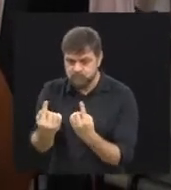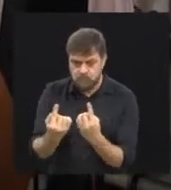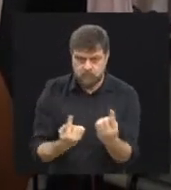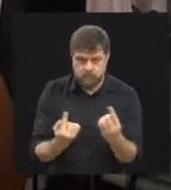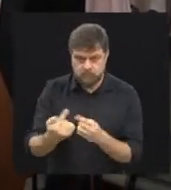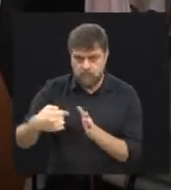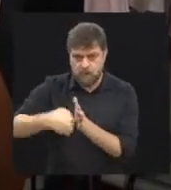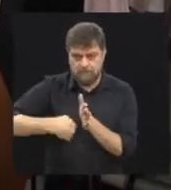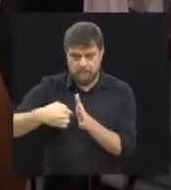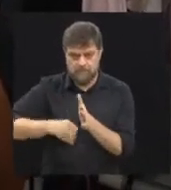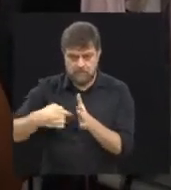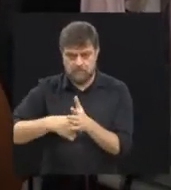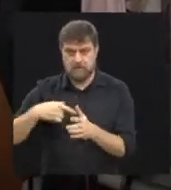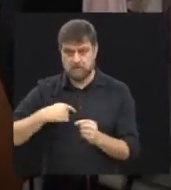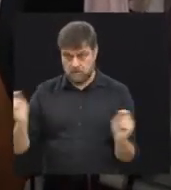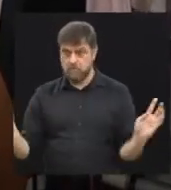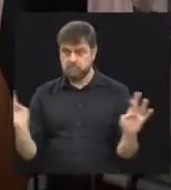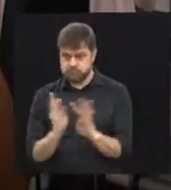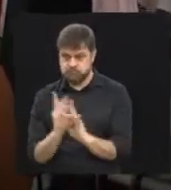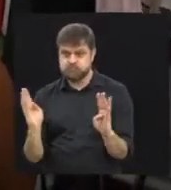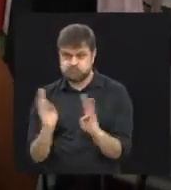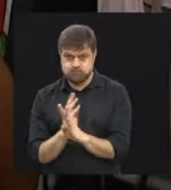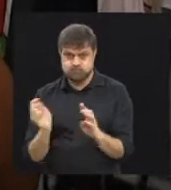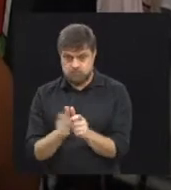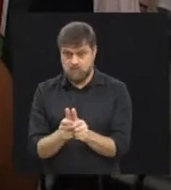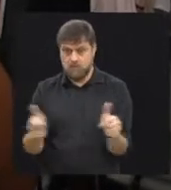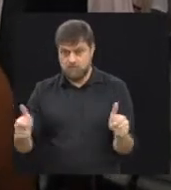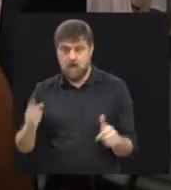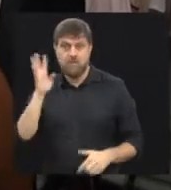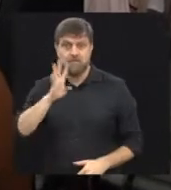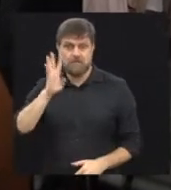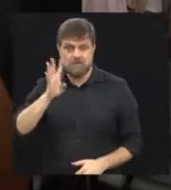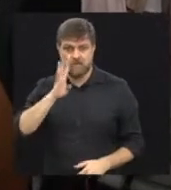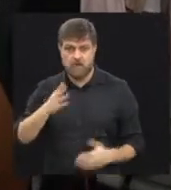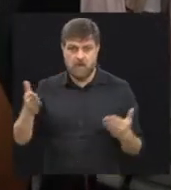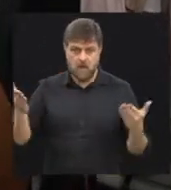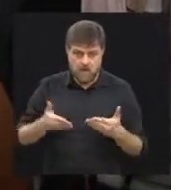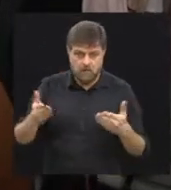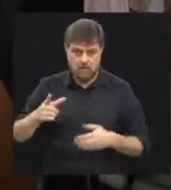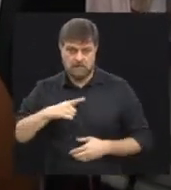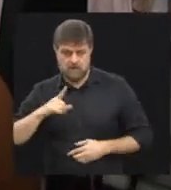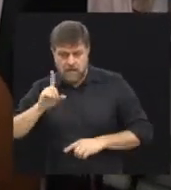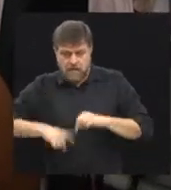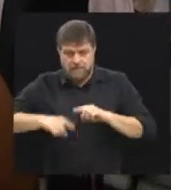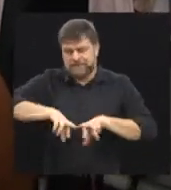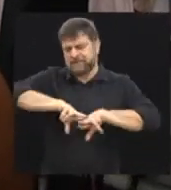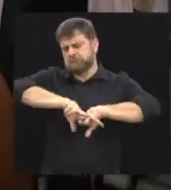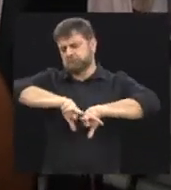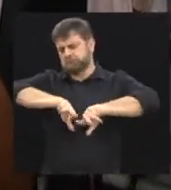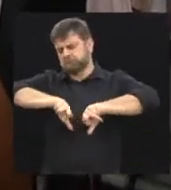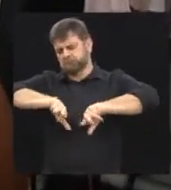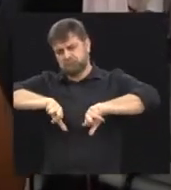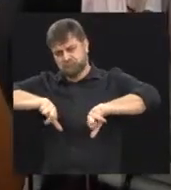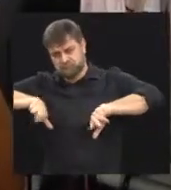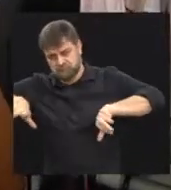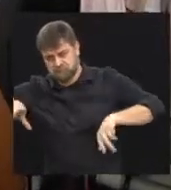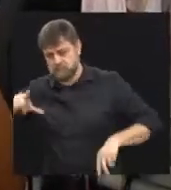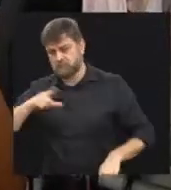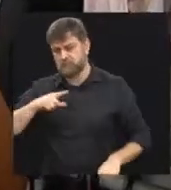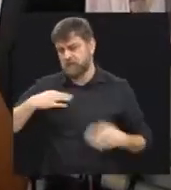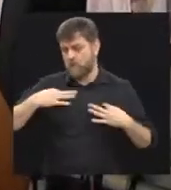vir perguntar, então aumentou muito o fluxo, o movimento de pessoas, está muito legal. E fora isso que tem muitas mercadorias de